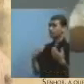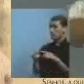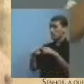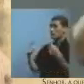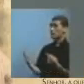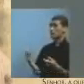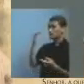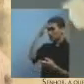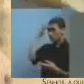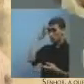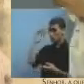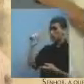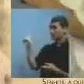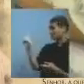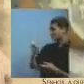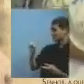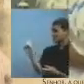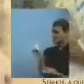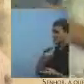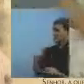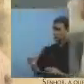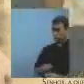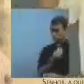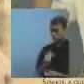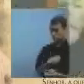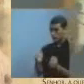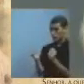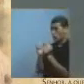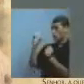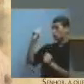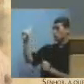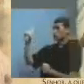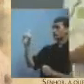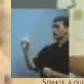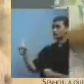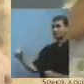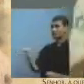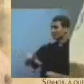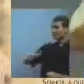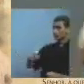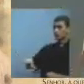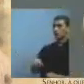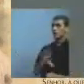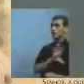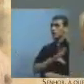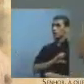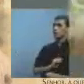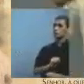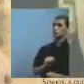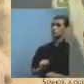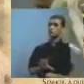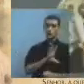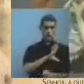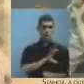dou Deus para os meus filhos, ou eu dou Deus para minha esposa, ou eu dou Deus para o meu marido, ou eu não amo. Amar é dar